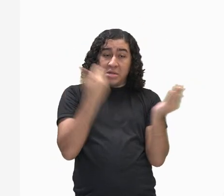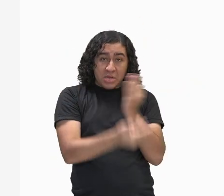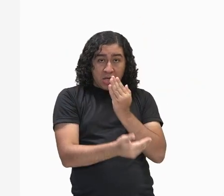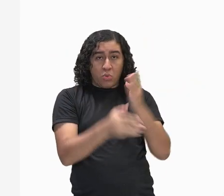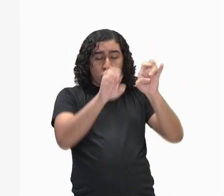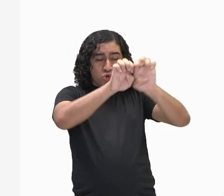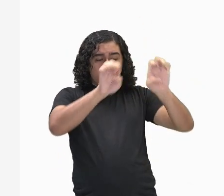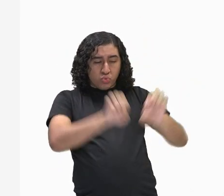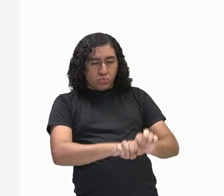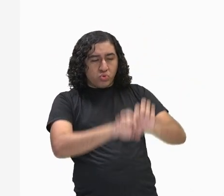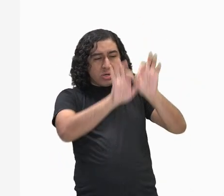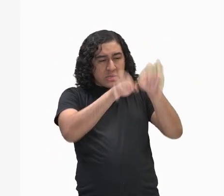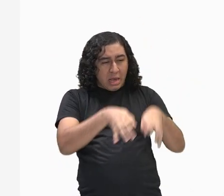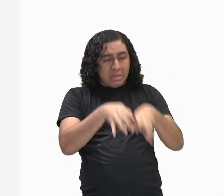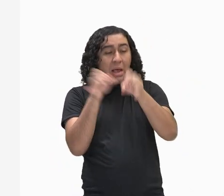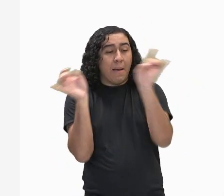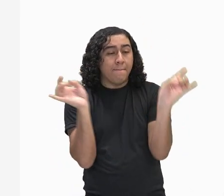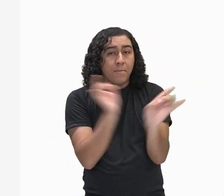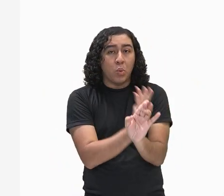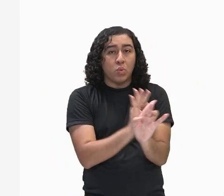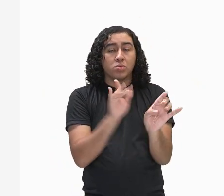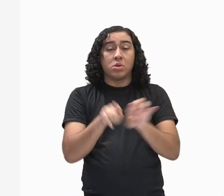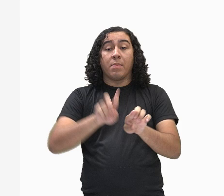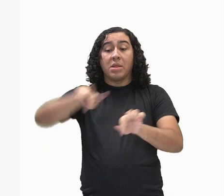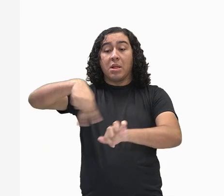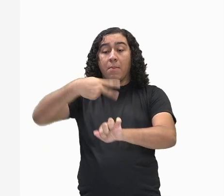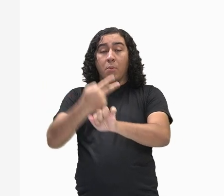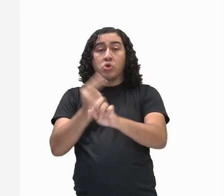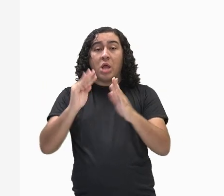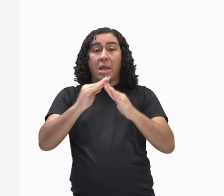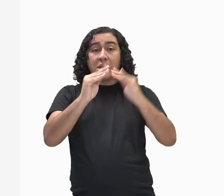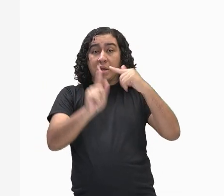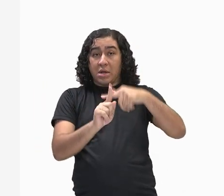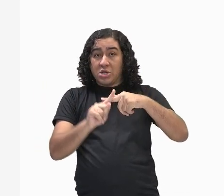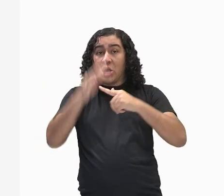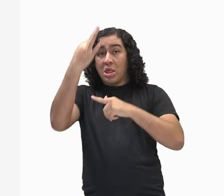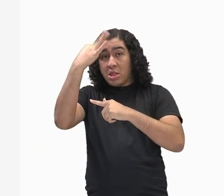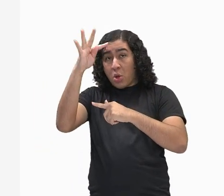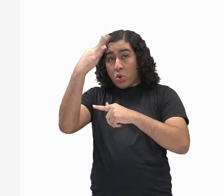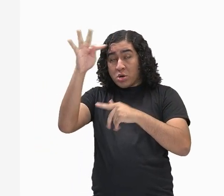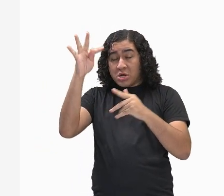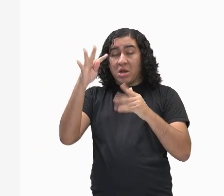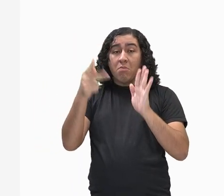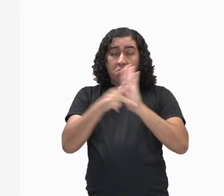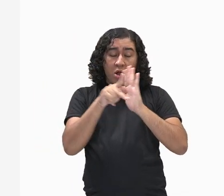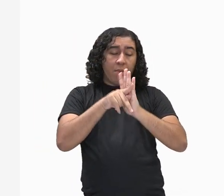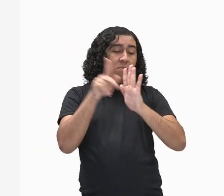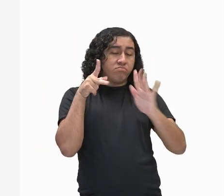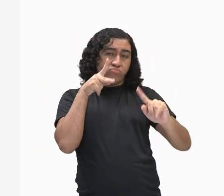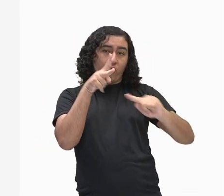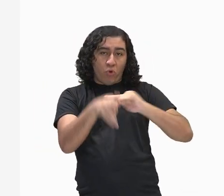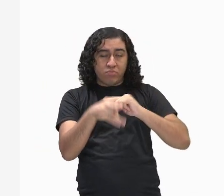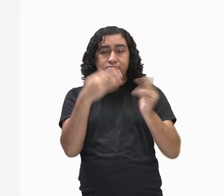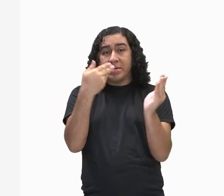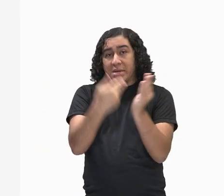de harmonia, e nós quebramos a cosmovisão teológica, né, da igreja, que dizia